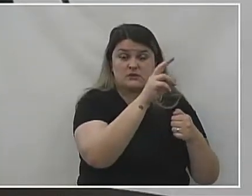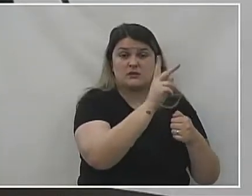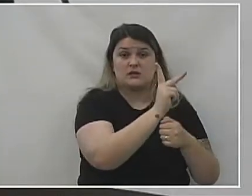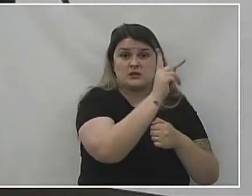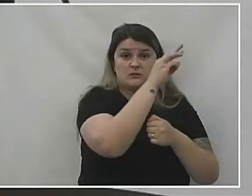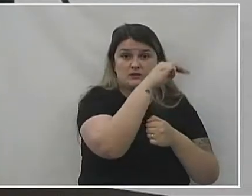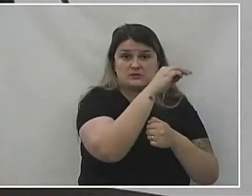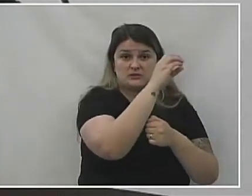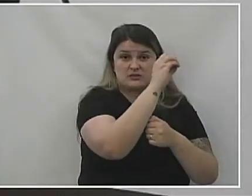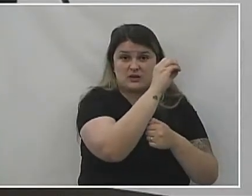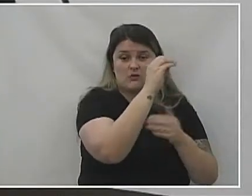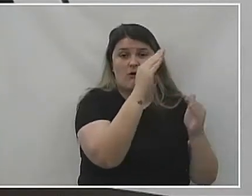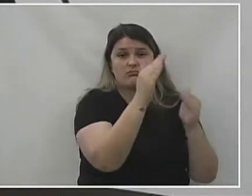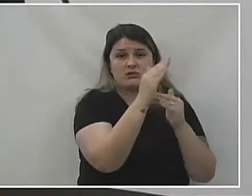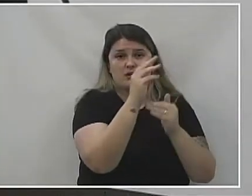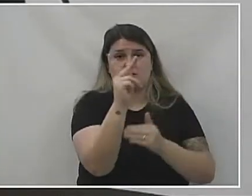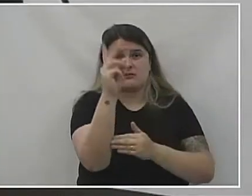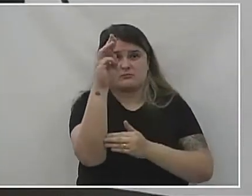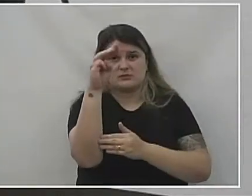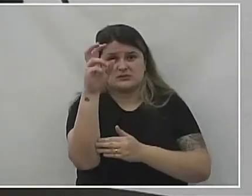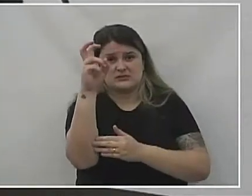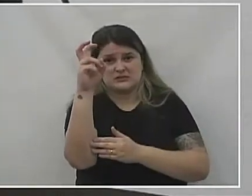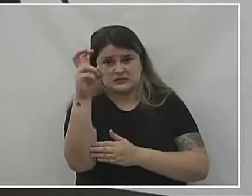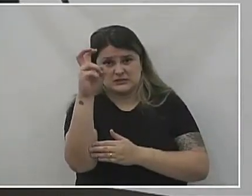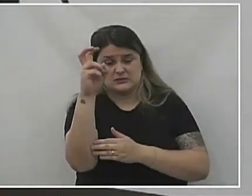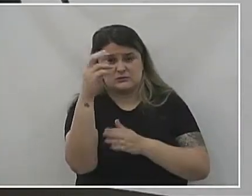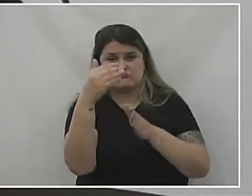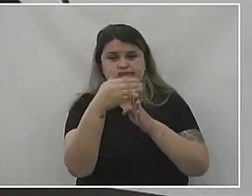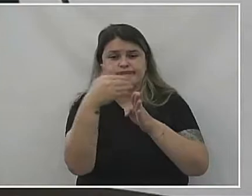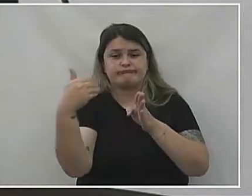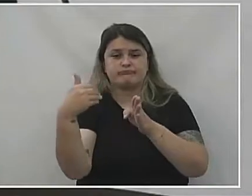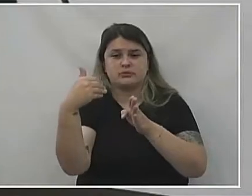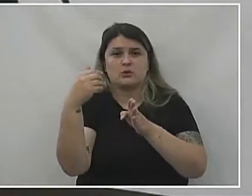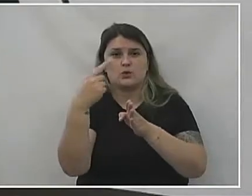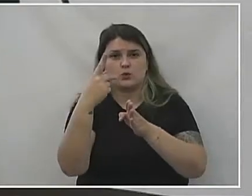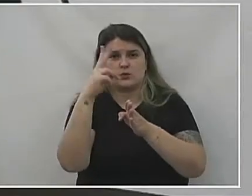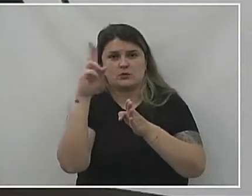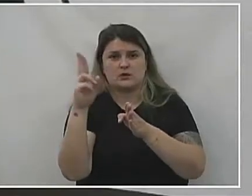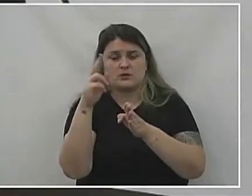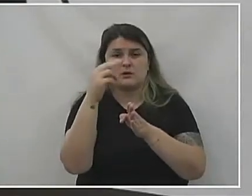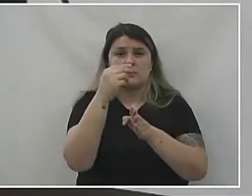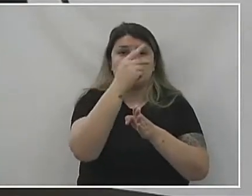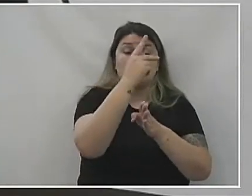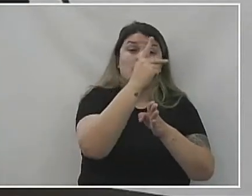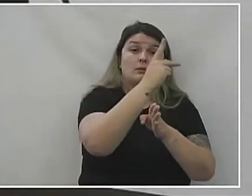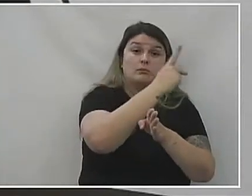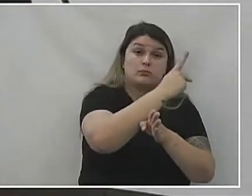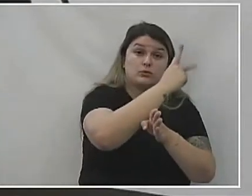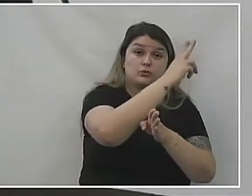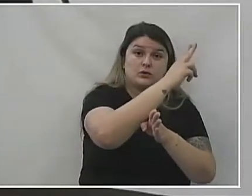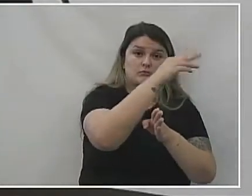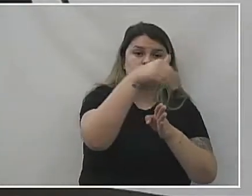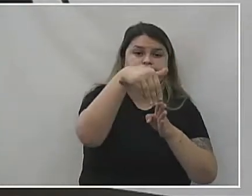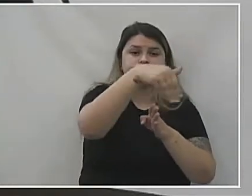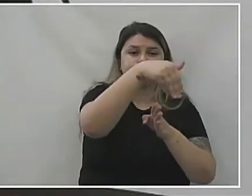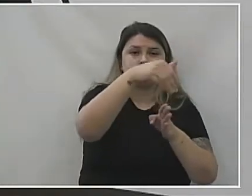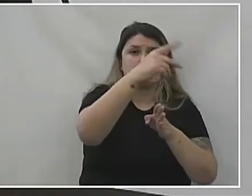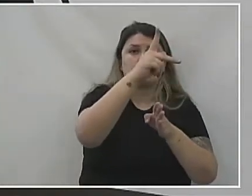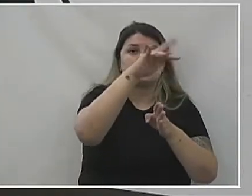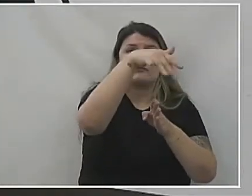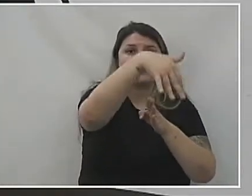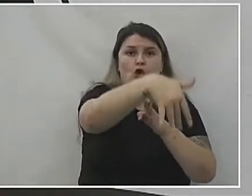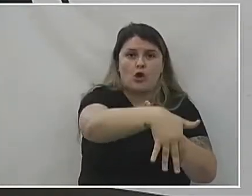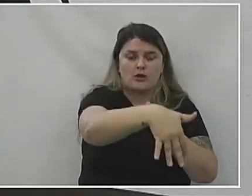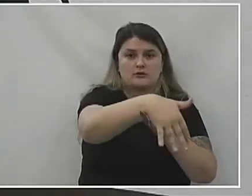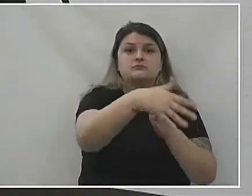zero até o campo cinco que ela divisa ali de União da Vitória e Porto União até o trevo de Porto Vitória e nós temos uma parte dessa obra